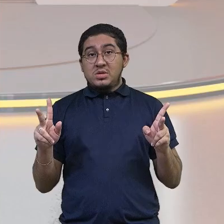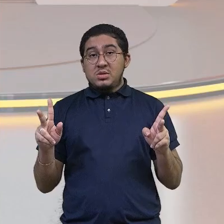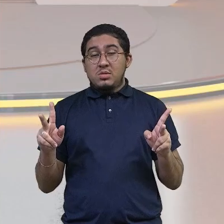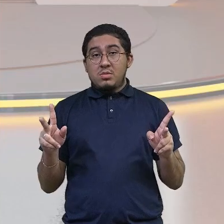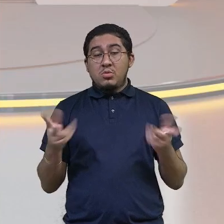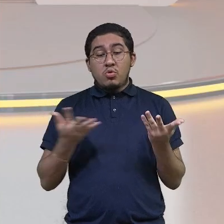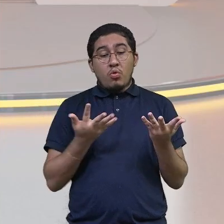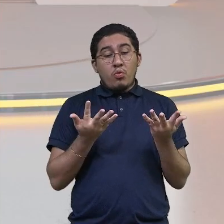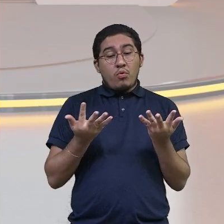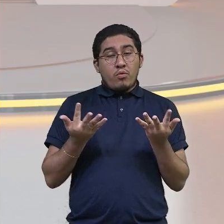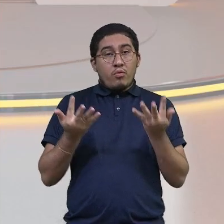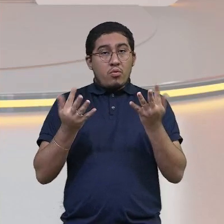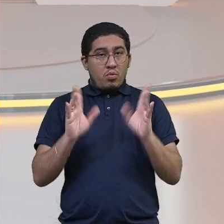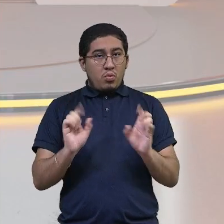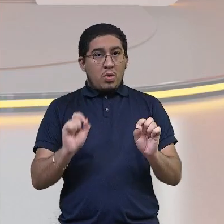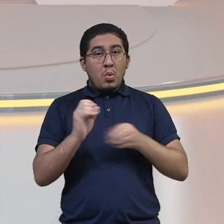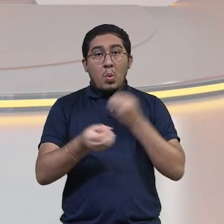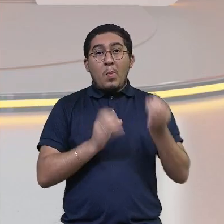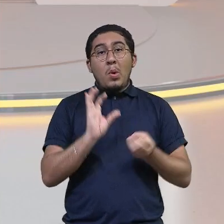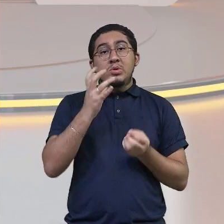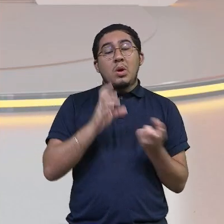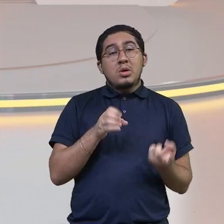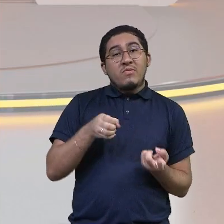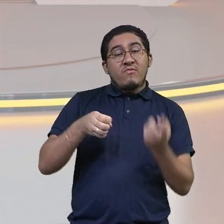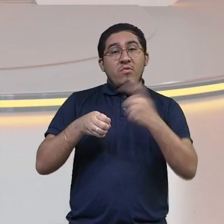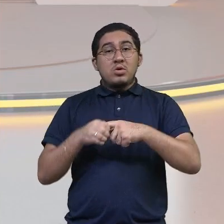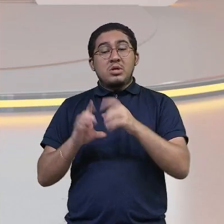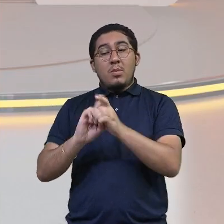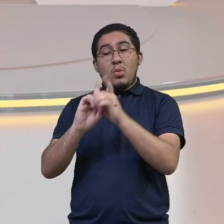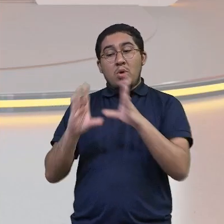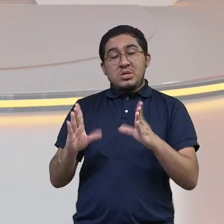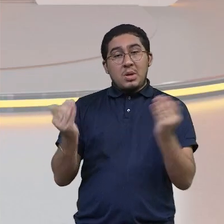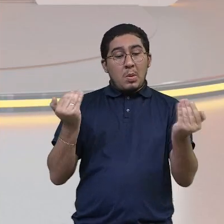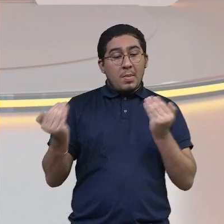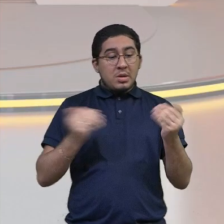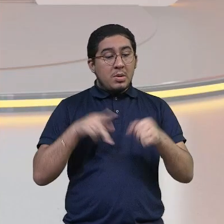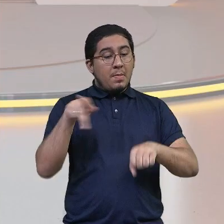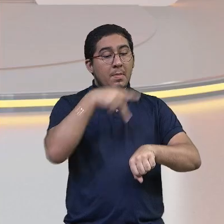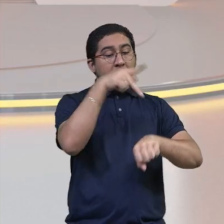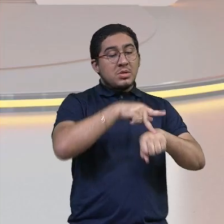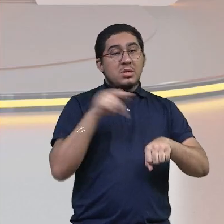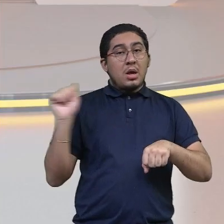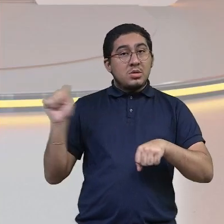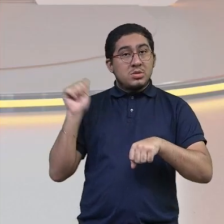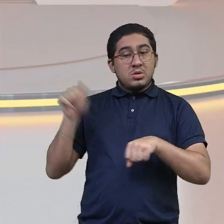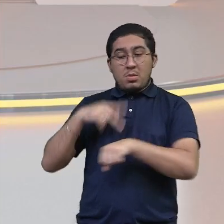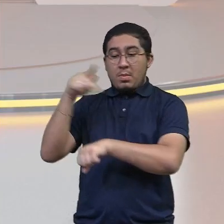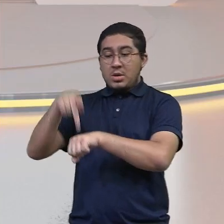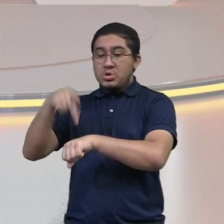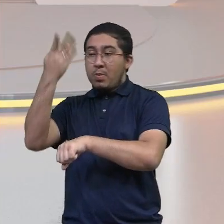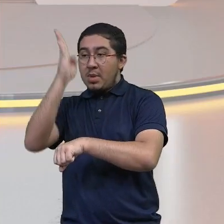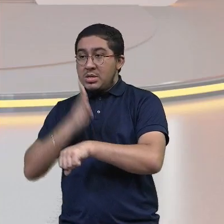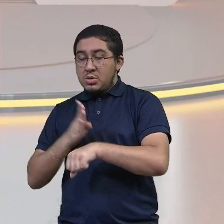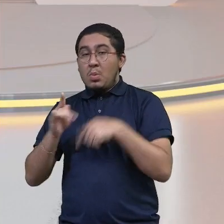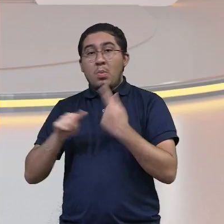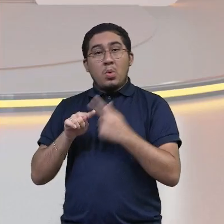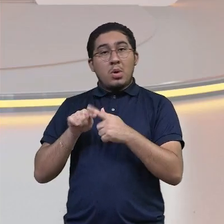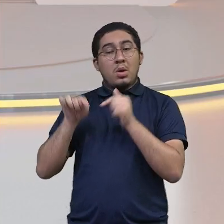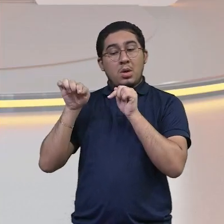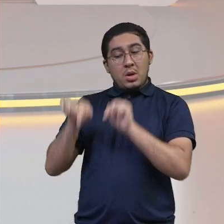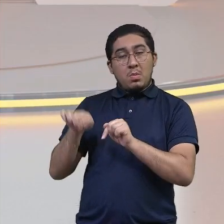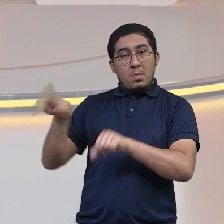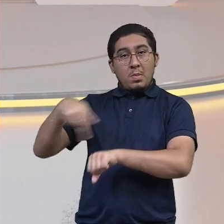da ditadura, o processo de redemocratização na Argentina e no Brasil. Porque aqui, embora nós